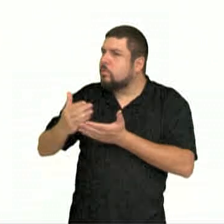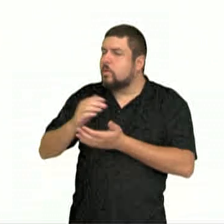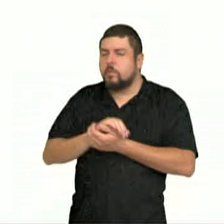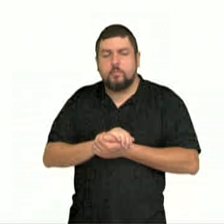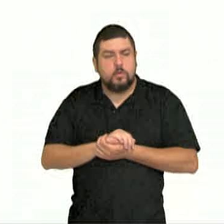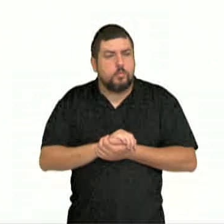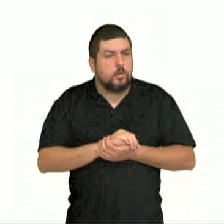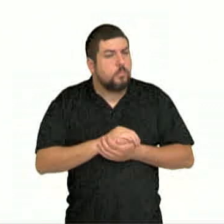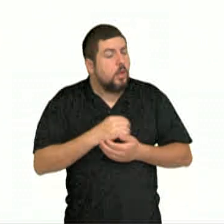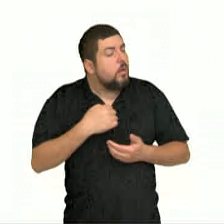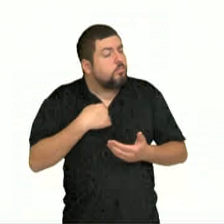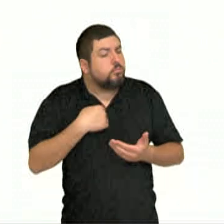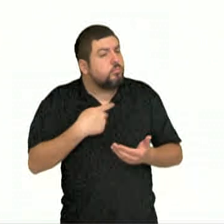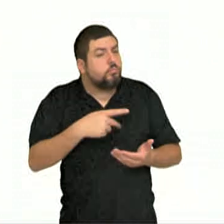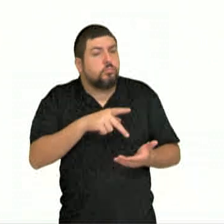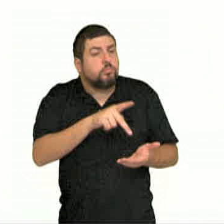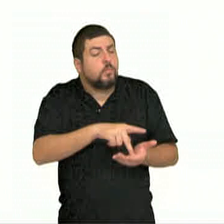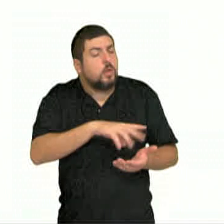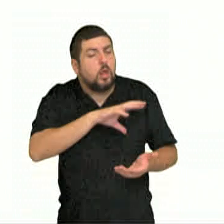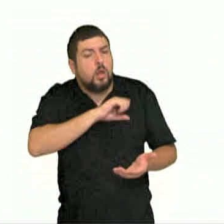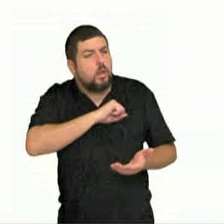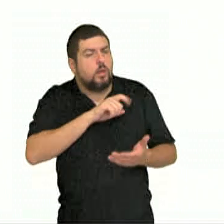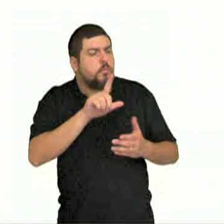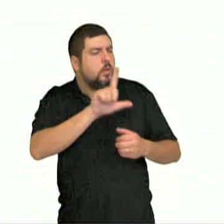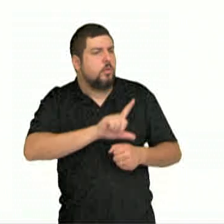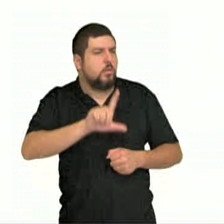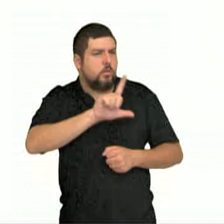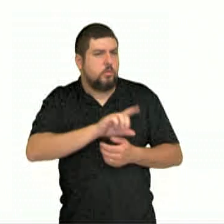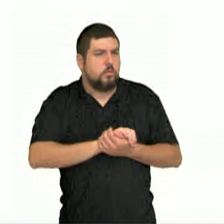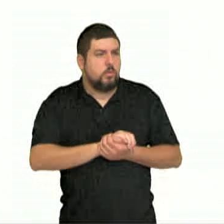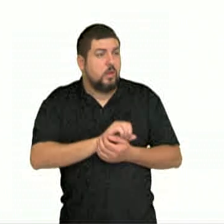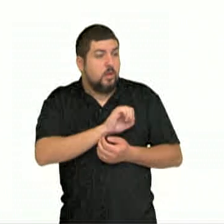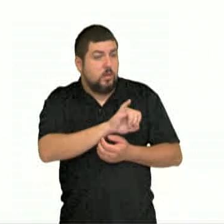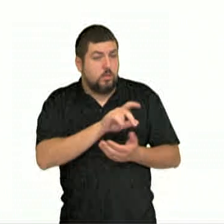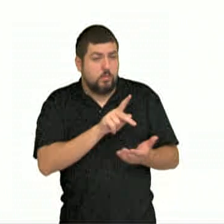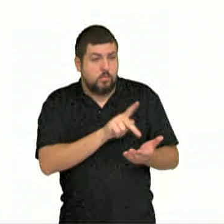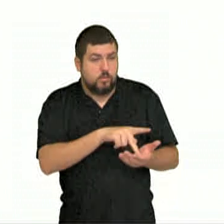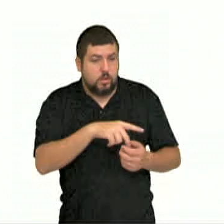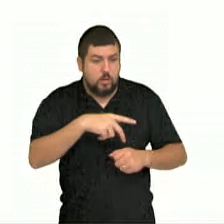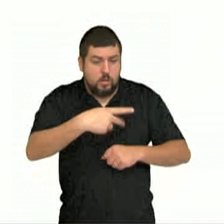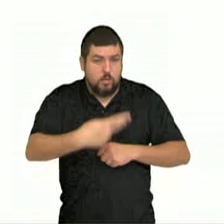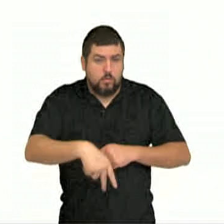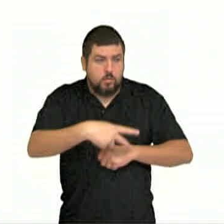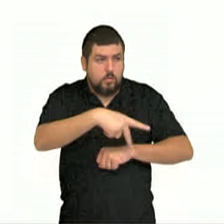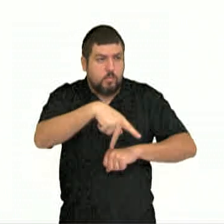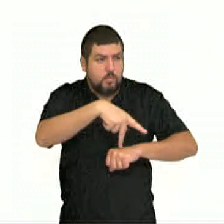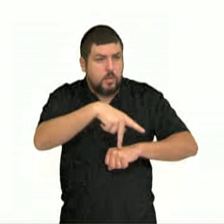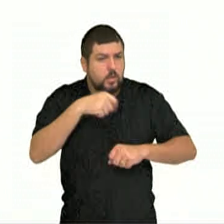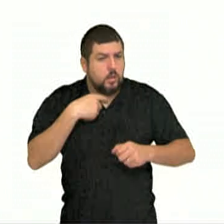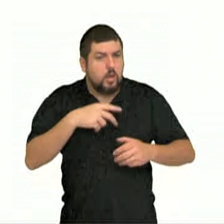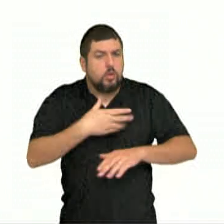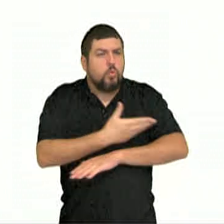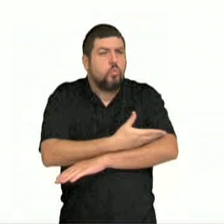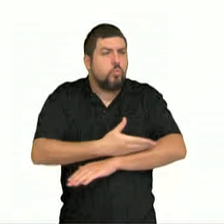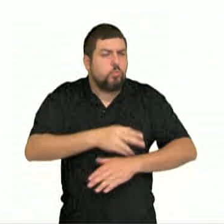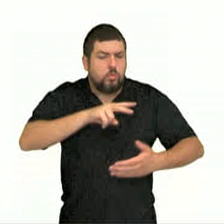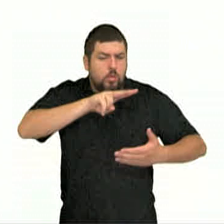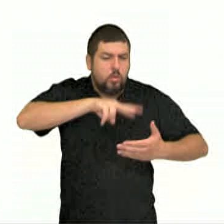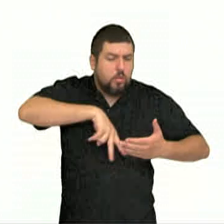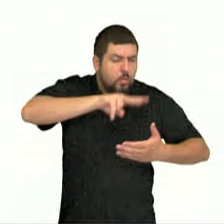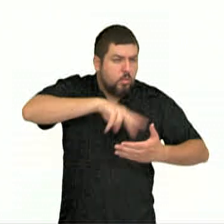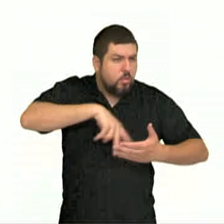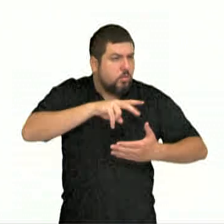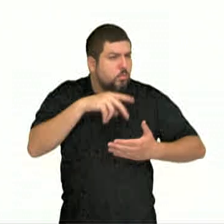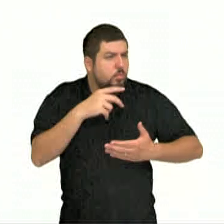a própria paixão pela literatura. Se pesasse o fato de que vivemos num país em que o hábito da leitura e consumo de arte ficam em